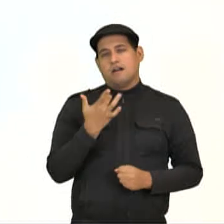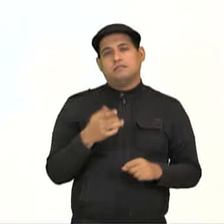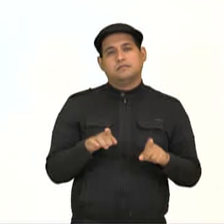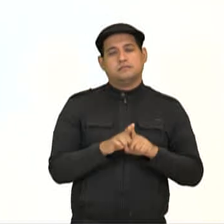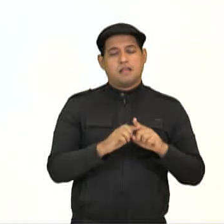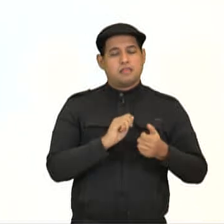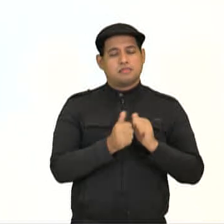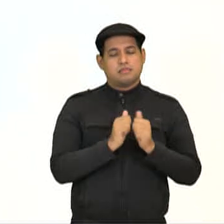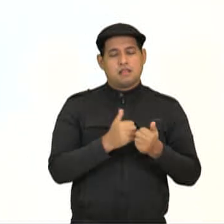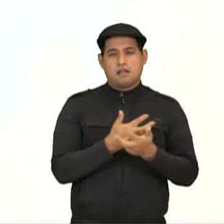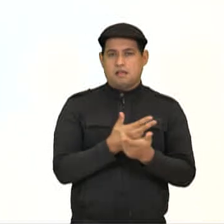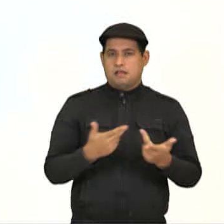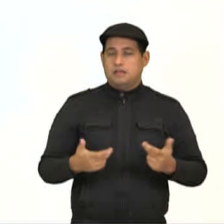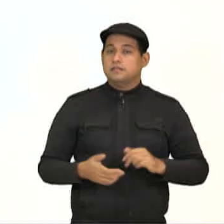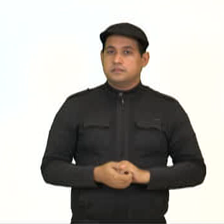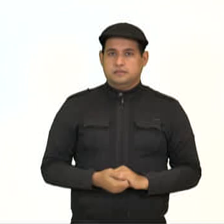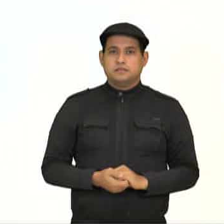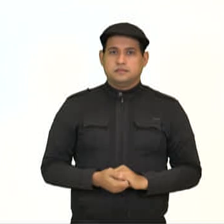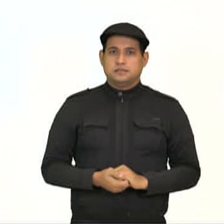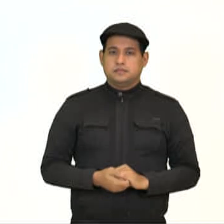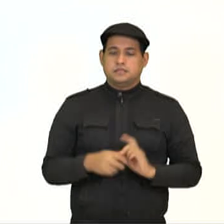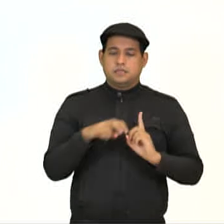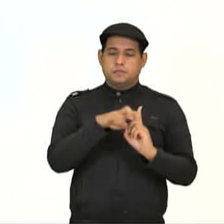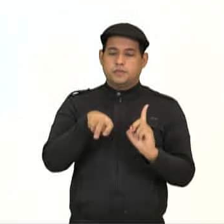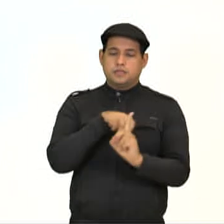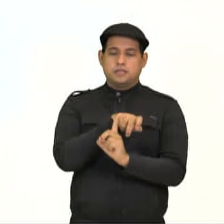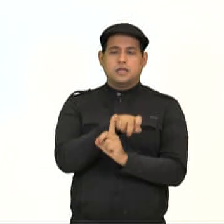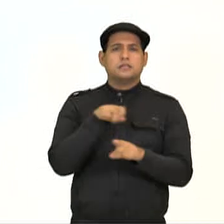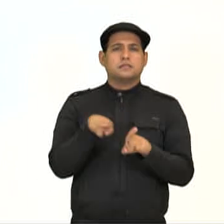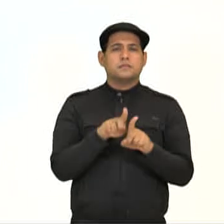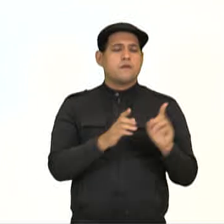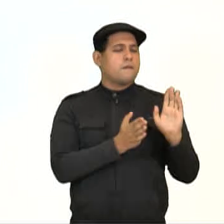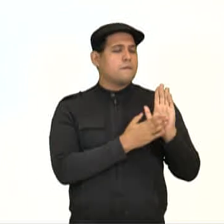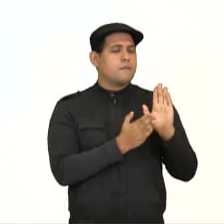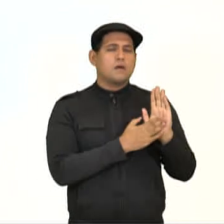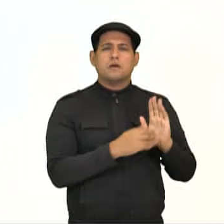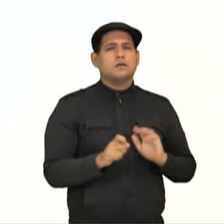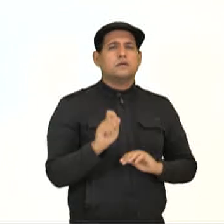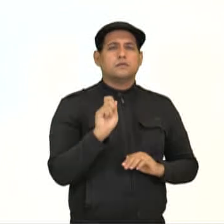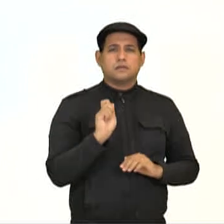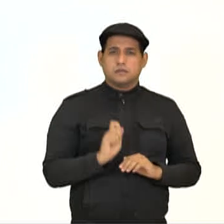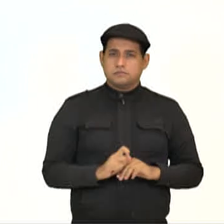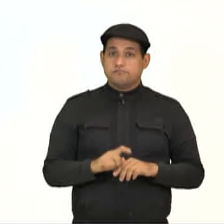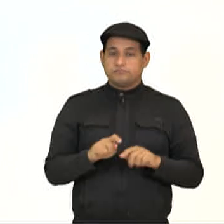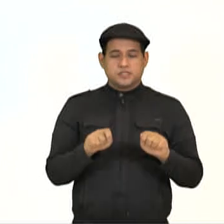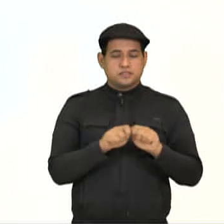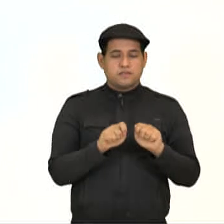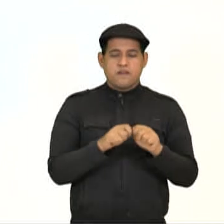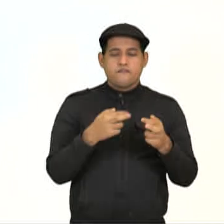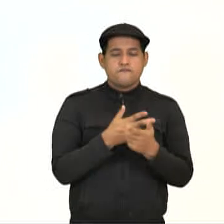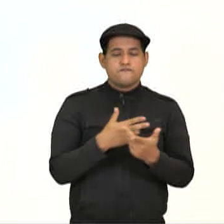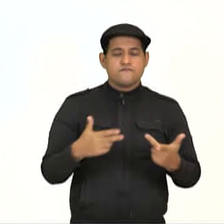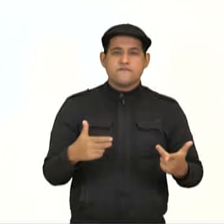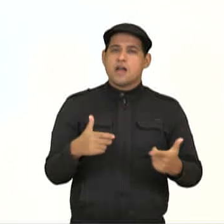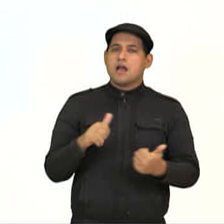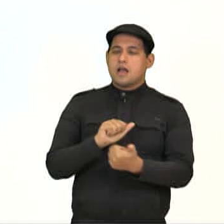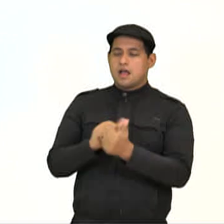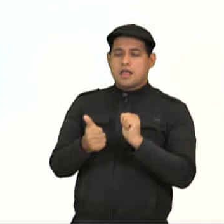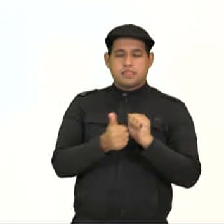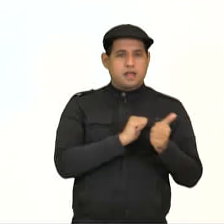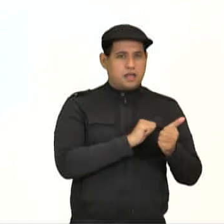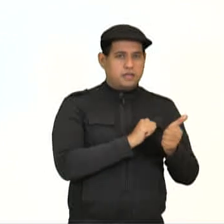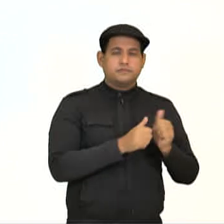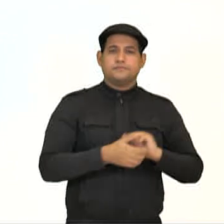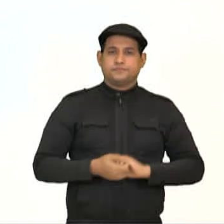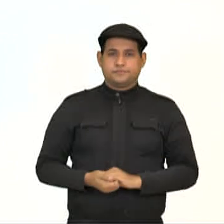de adaptação. Então, é uma modalidade que a gente vai proporcionar para que você faça várias adaptações nela,